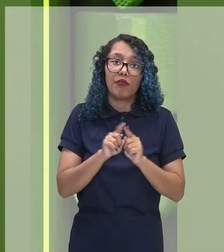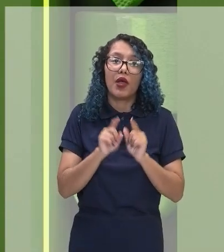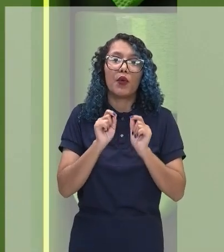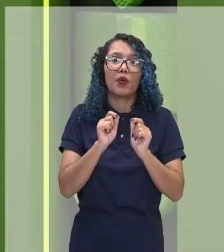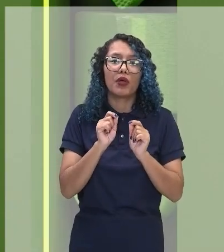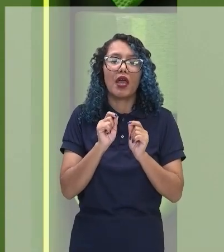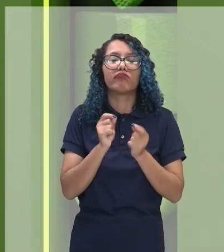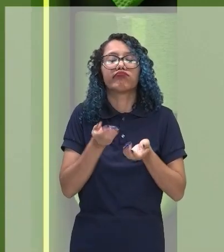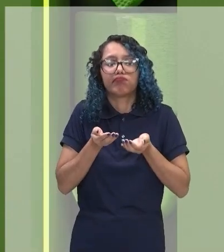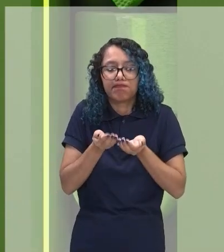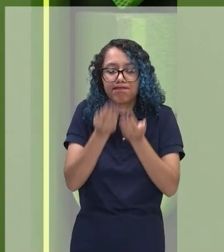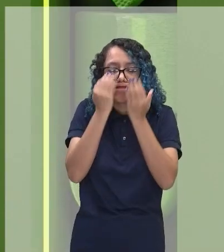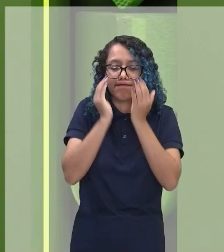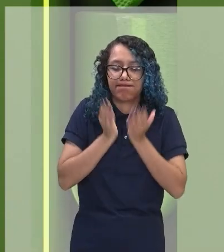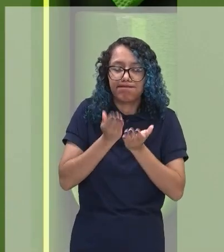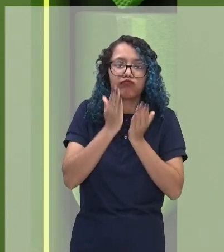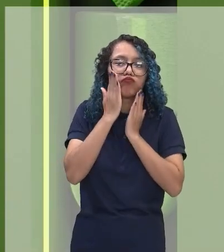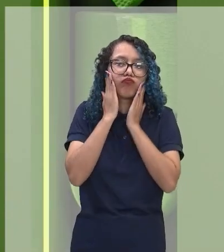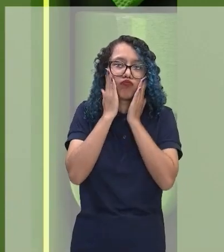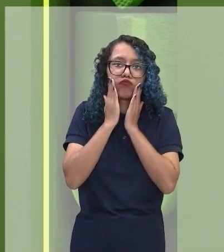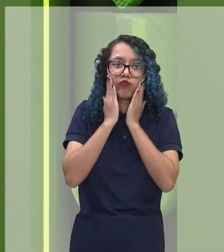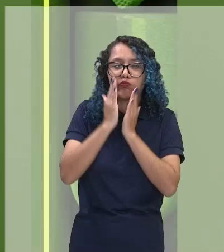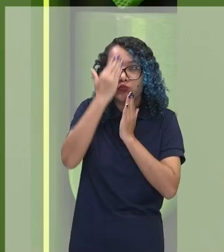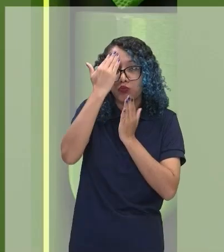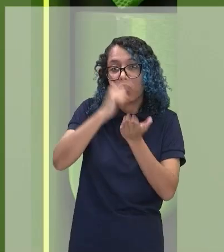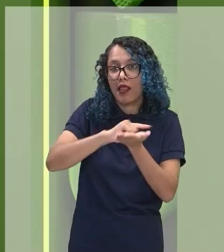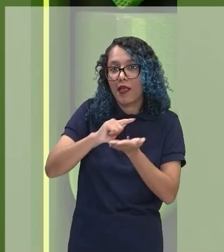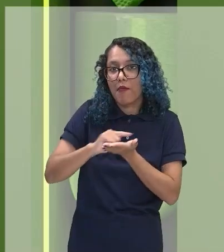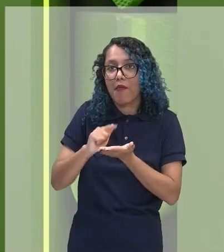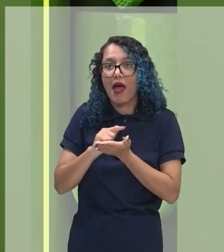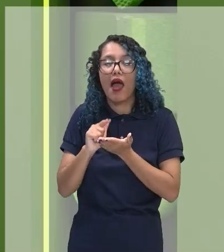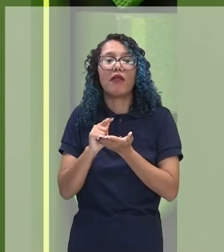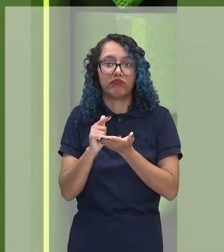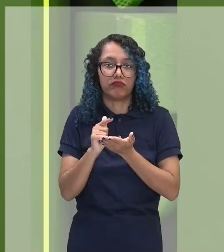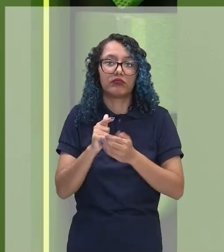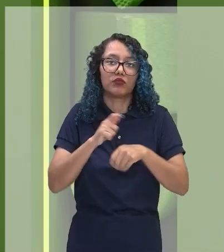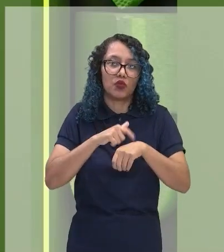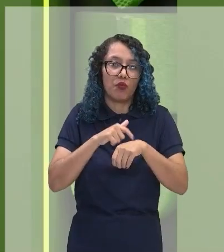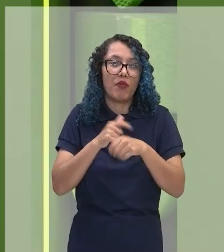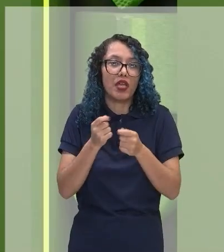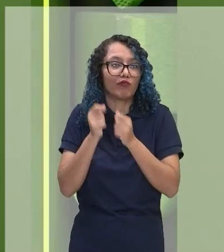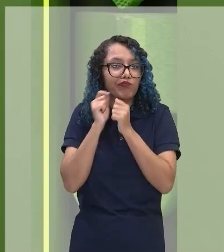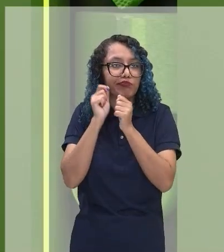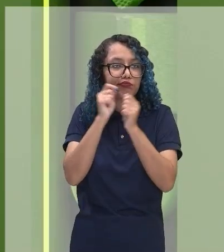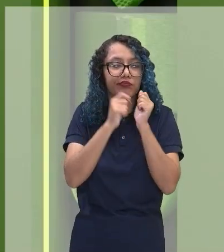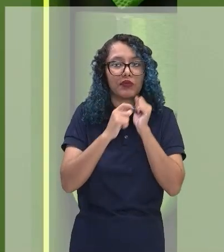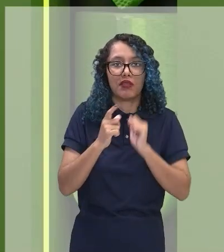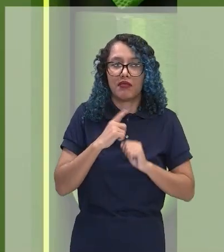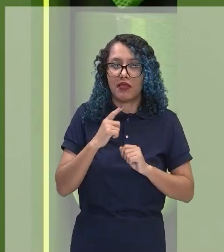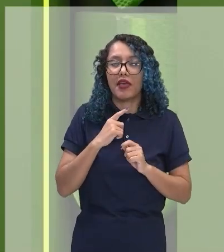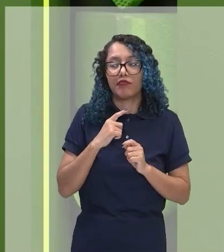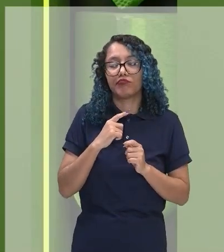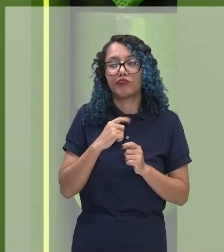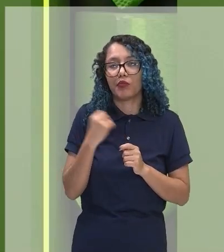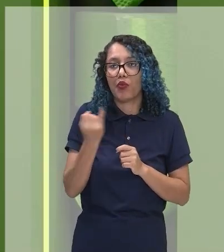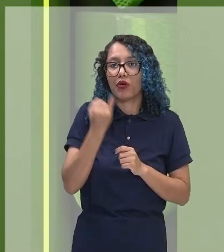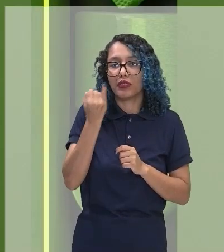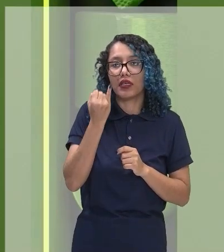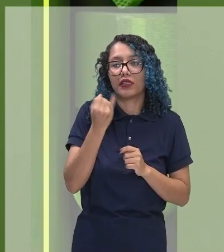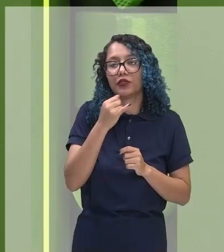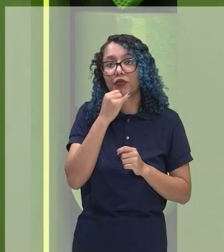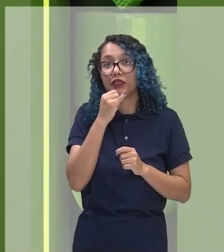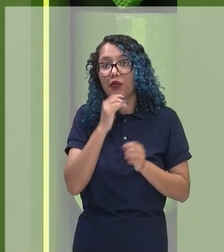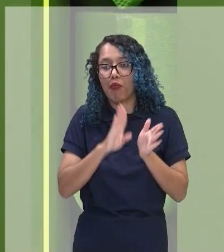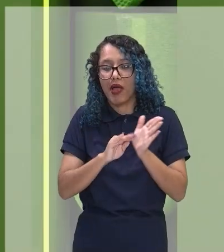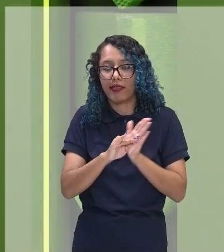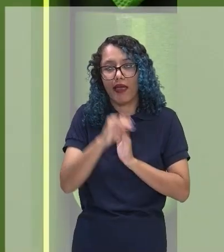né? Lavar muito bem o rosto durante esse período, né, em que surge essa acne, para evitar até mesmo a